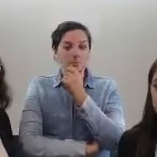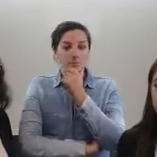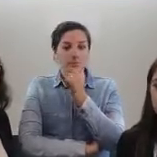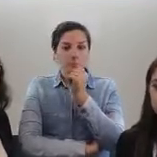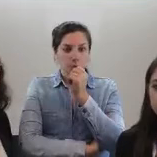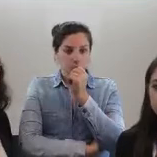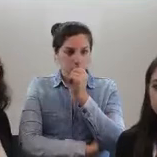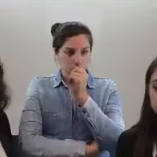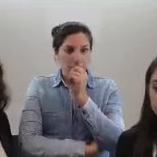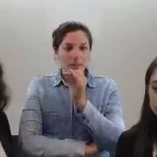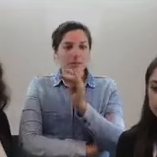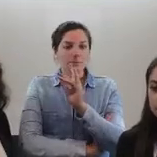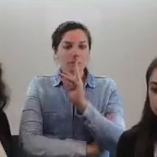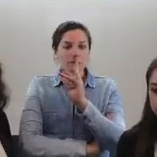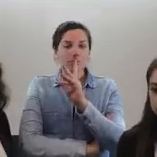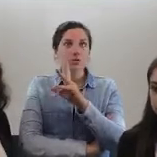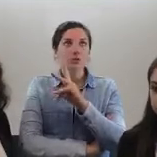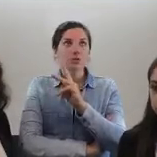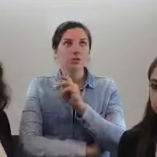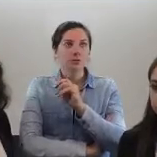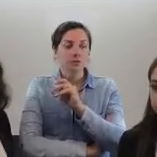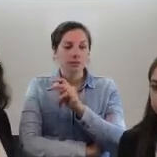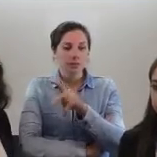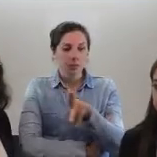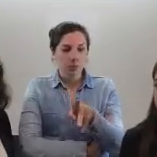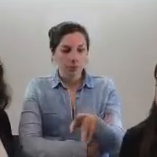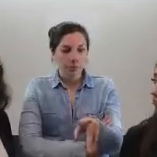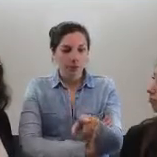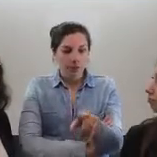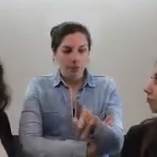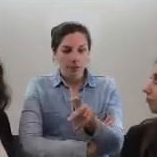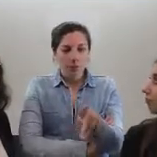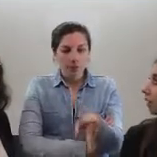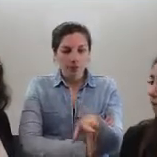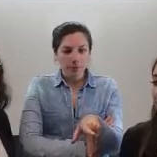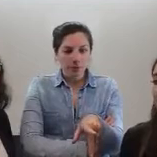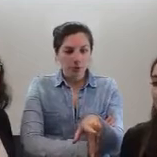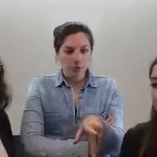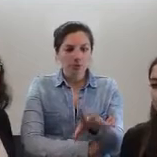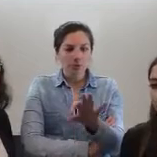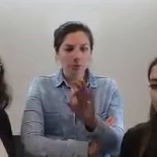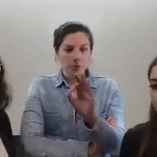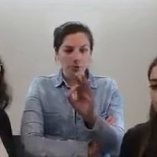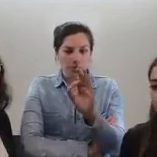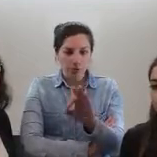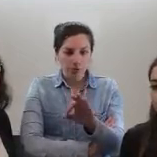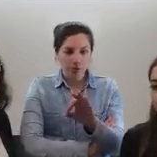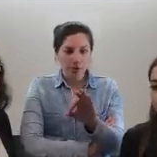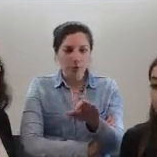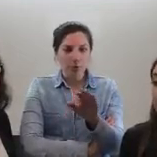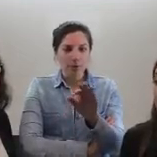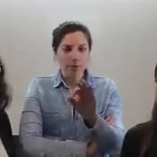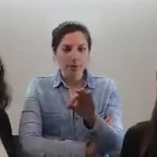podem estar acessando. Então, deixa só eu entender. O portal de periódicos são periódicos da